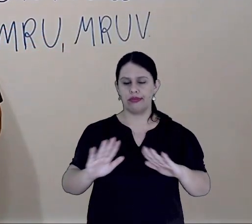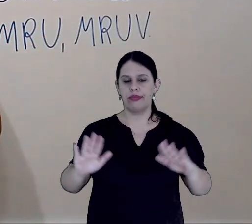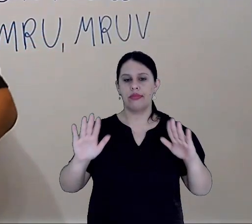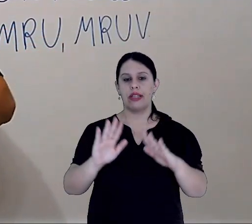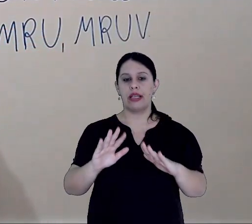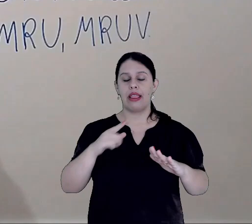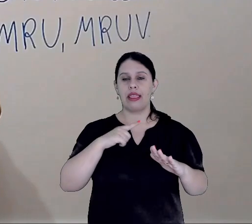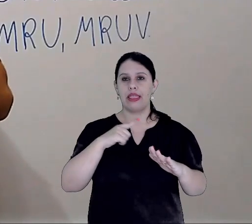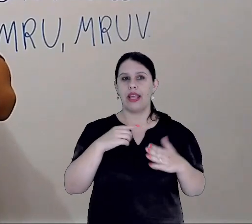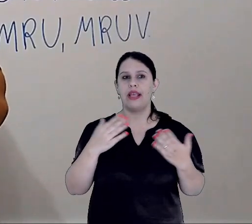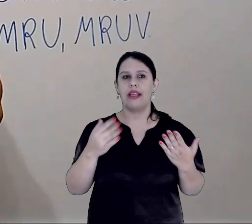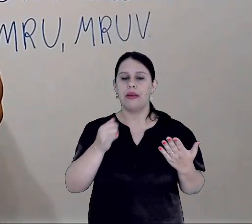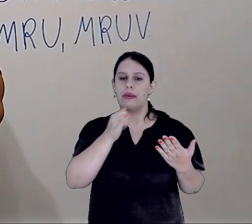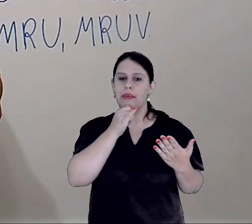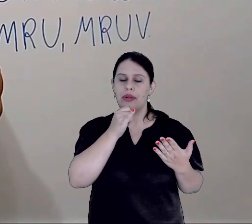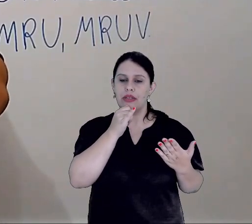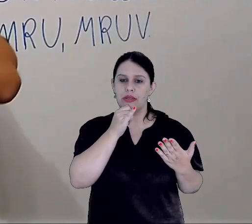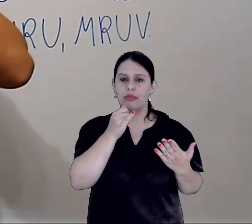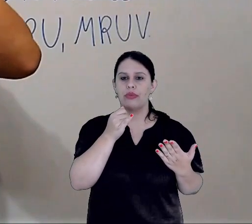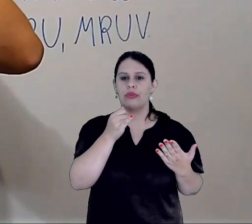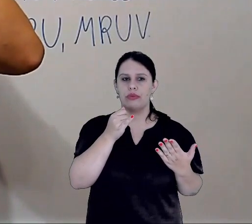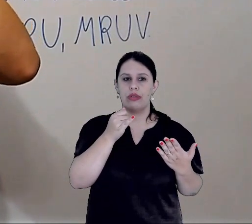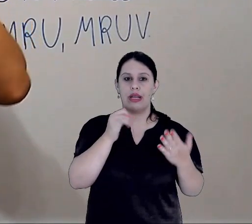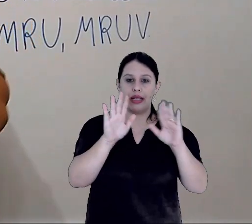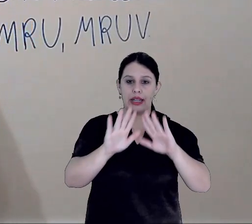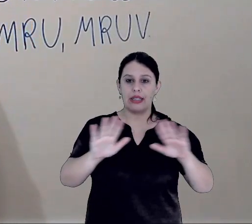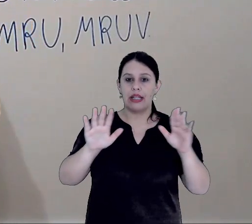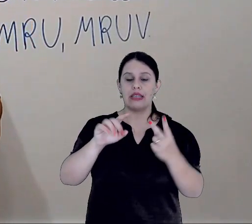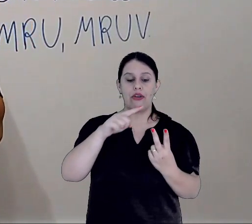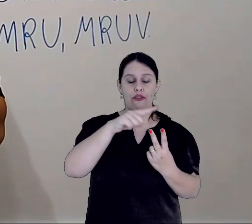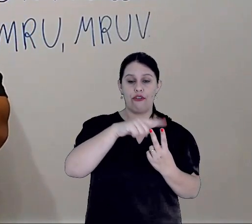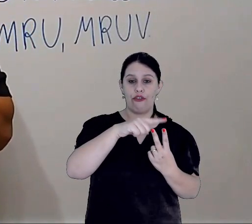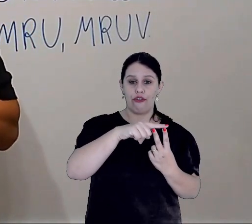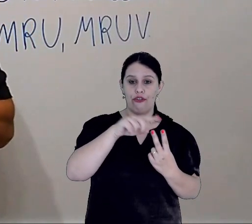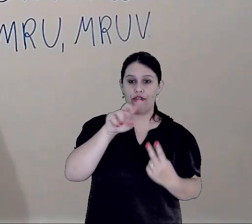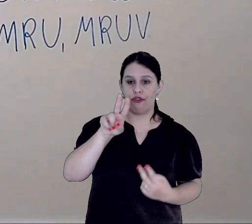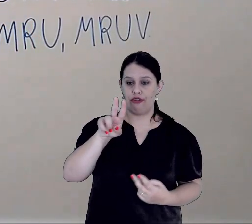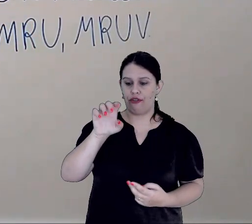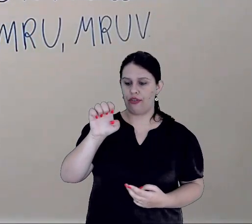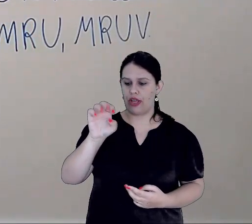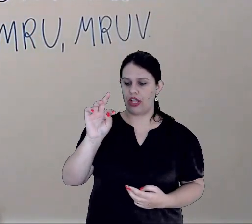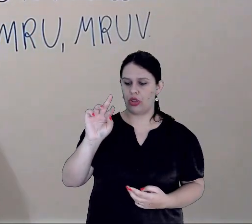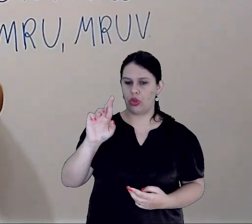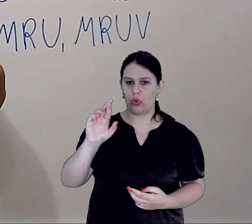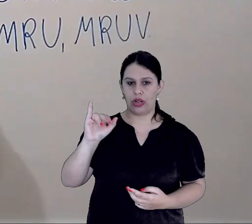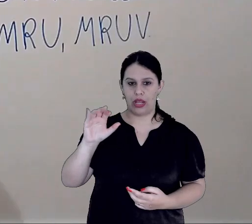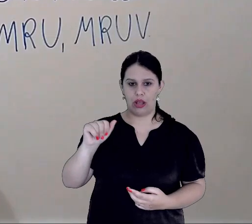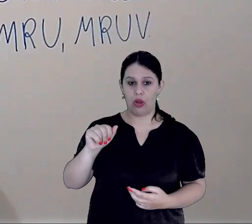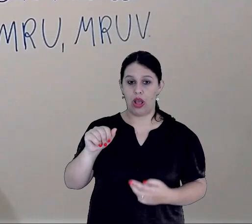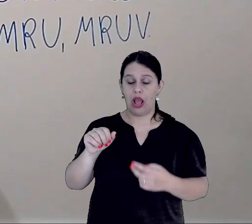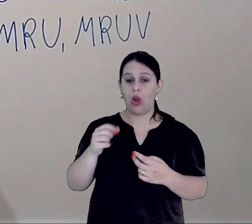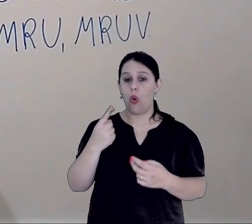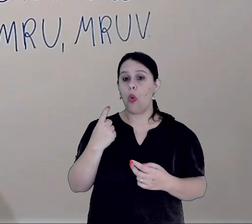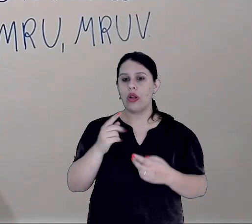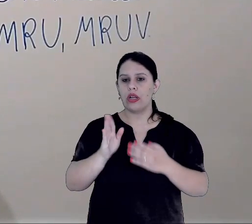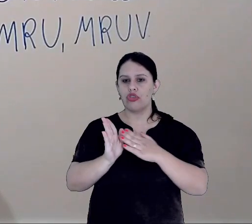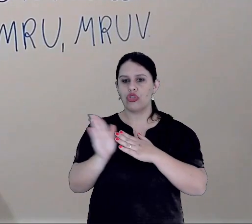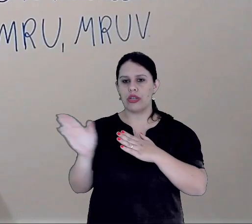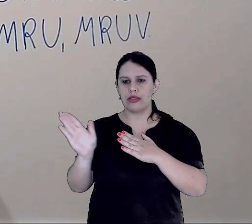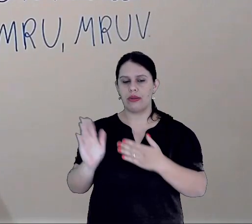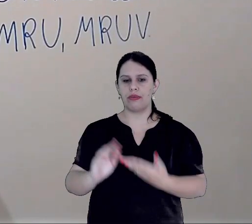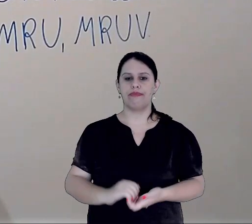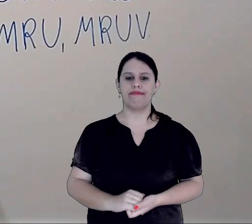uniformemente variado Ela pega grandezas vetoriais e trata essas grandezas em uma única